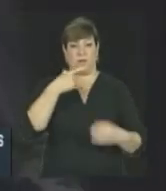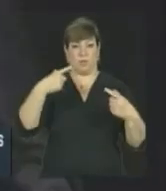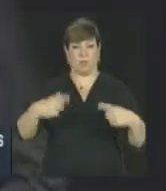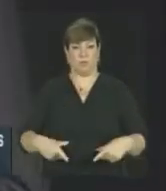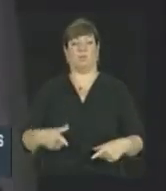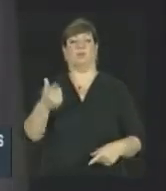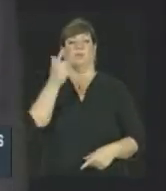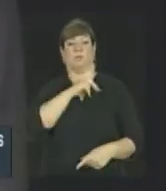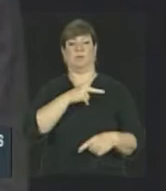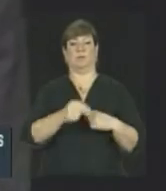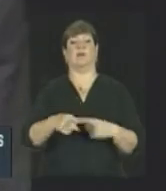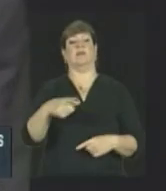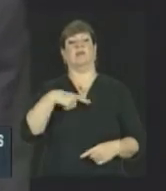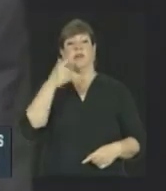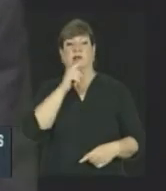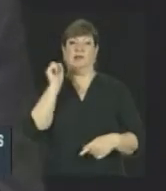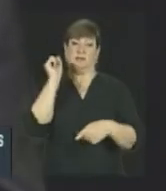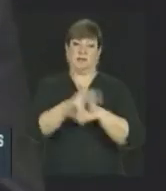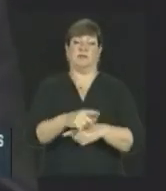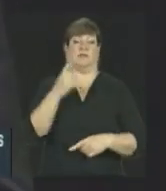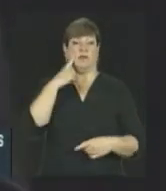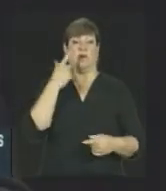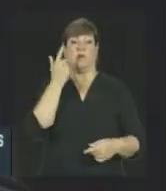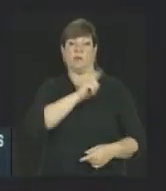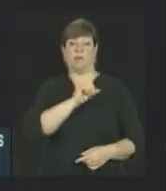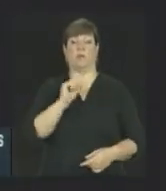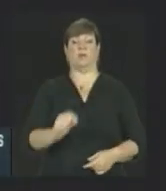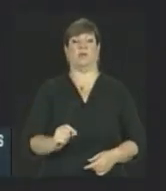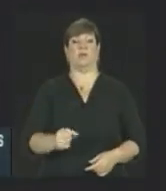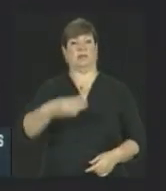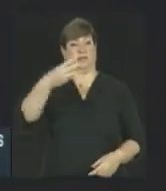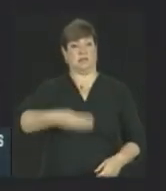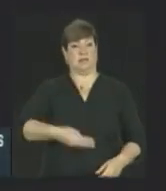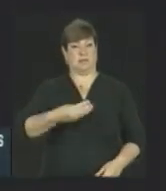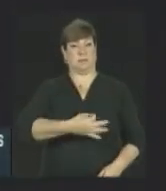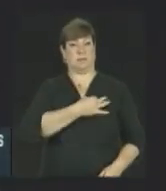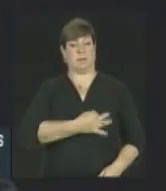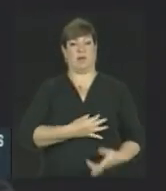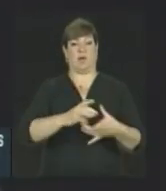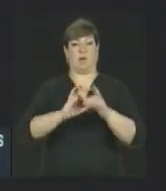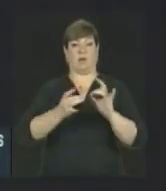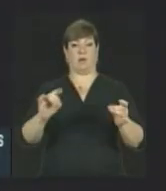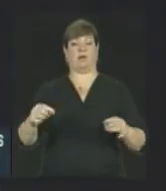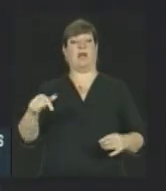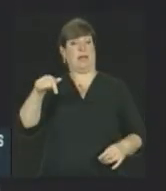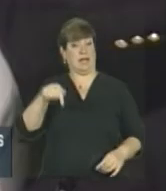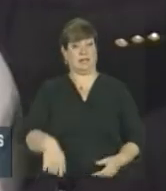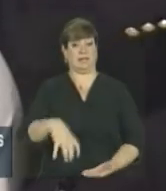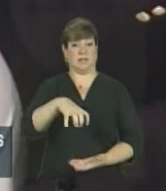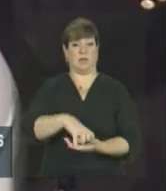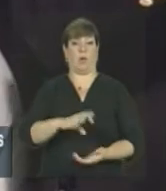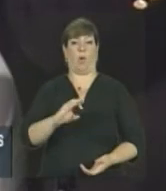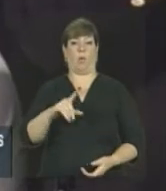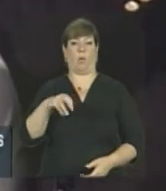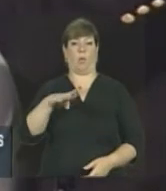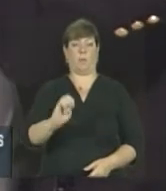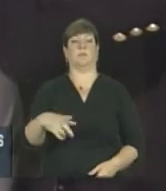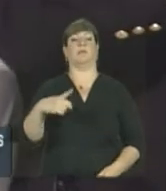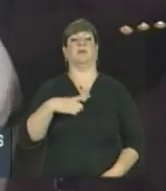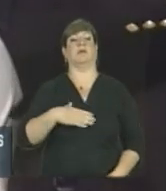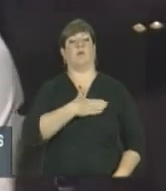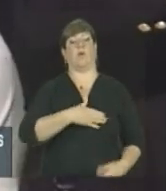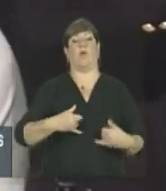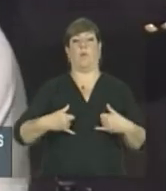terceira medalha olímpica. O Esporte Clube Pinheiros orgulha-se de ser um dos maiores clubes